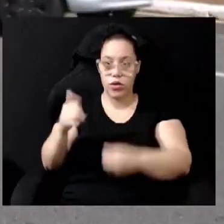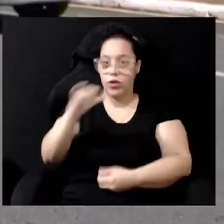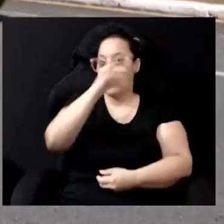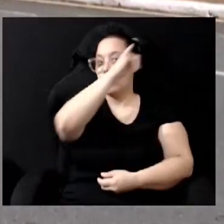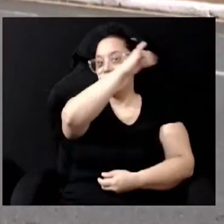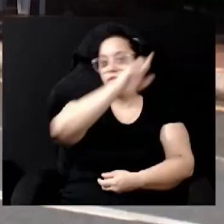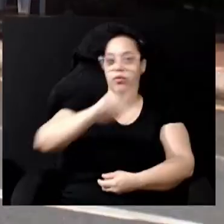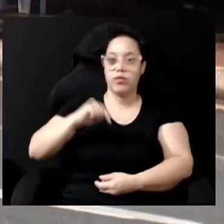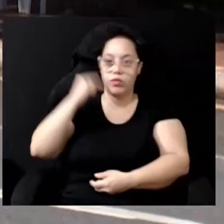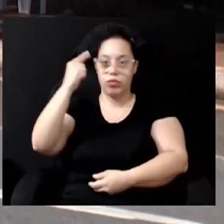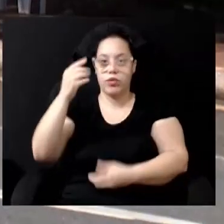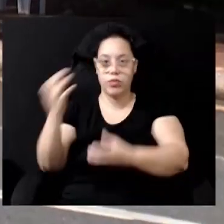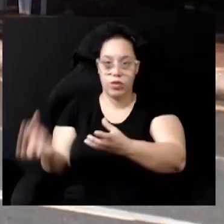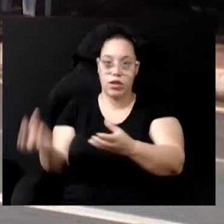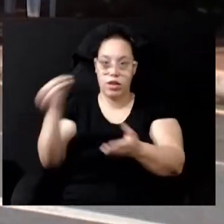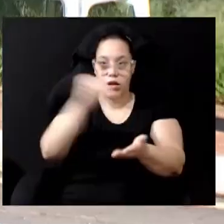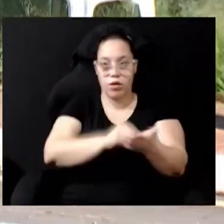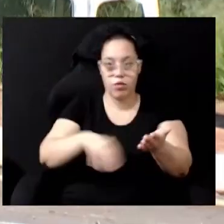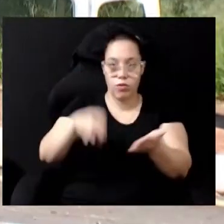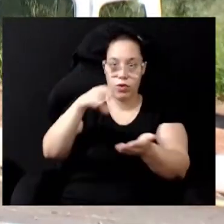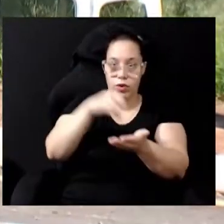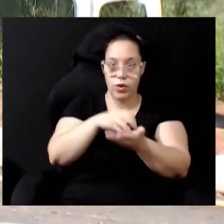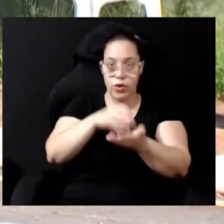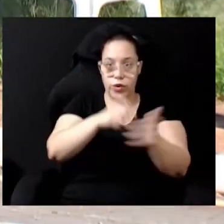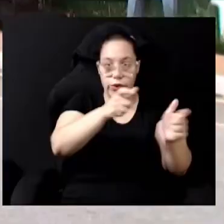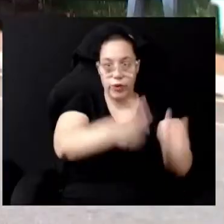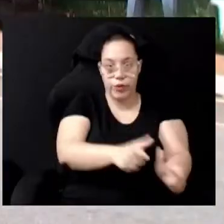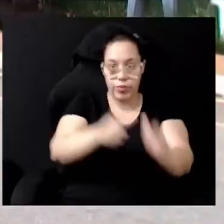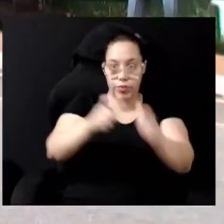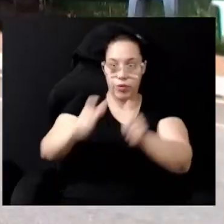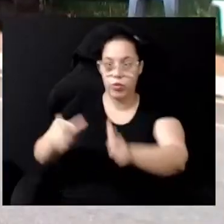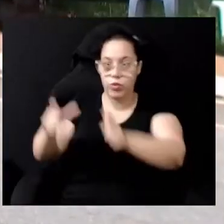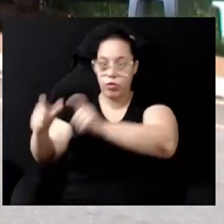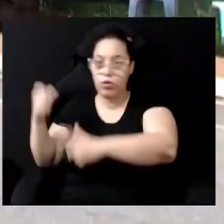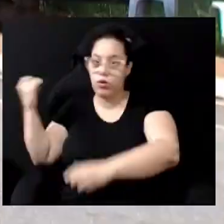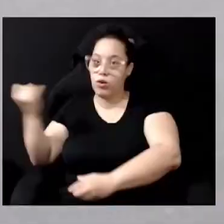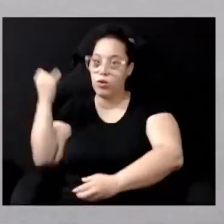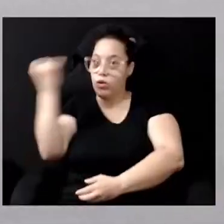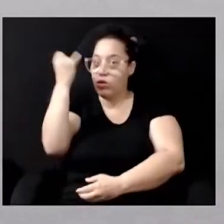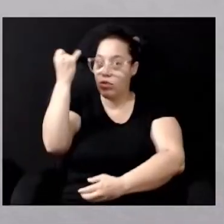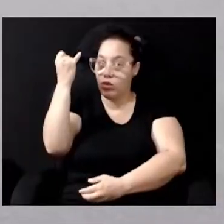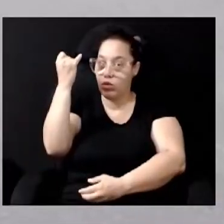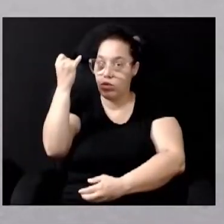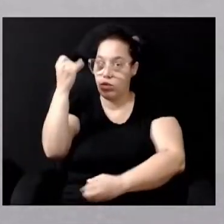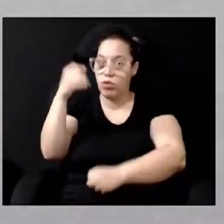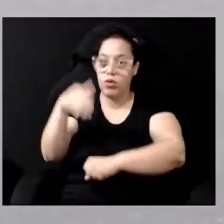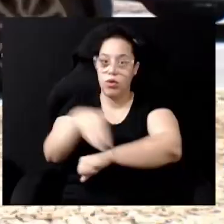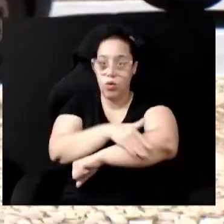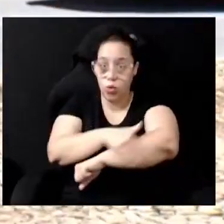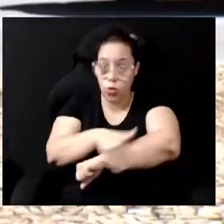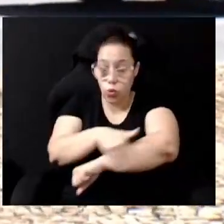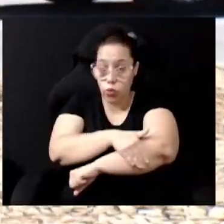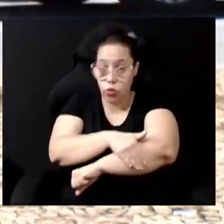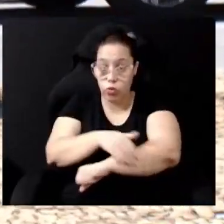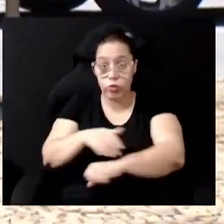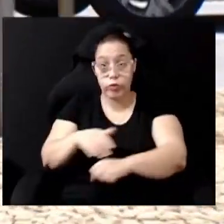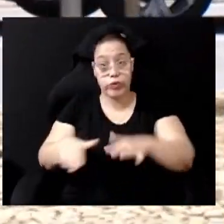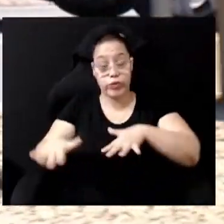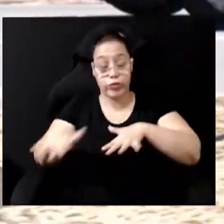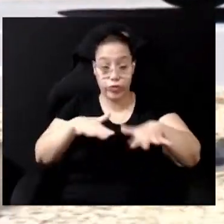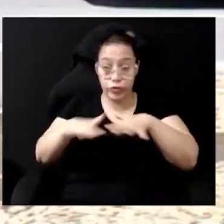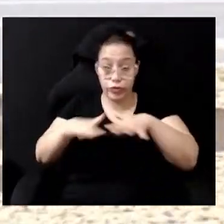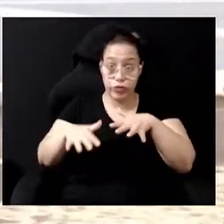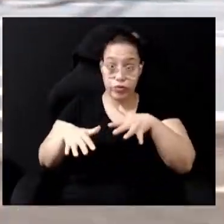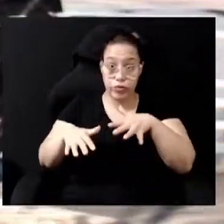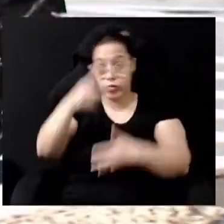para o centro da cidade. Nós temos pontos importantes, hubs importantes de logística, de passageiros